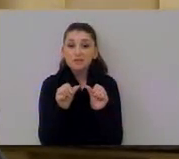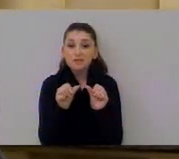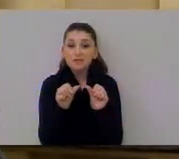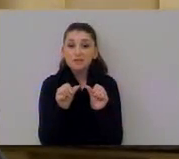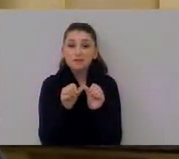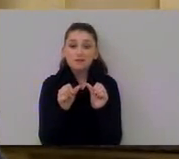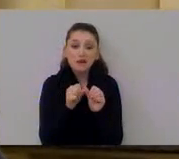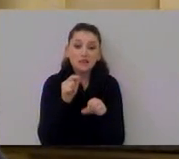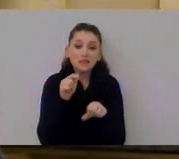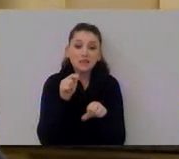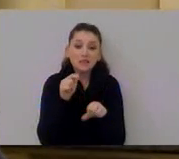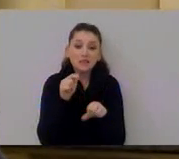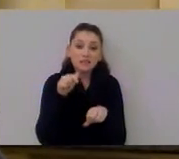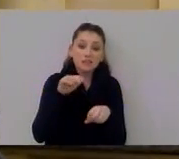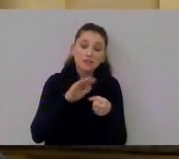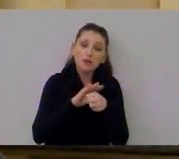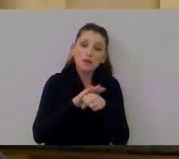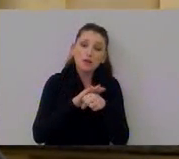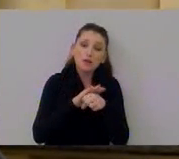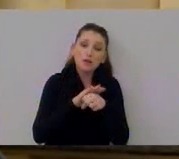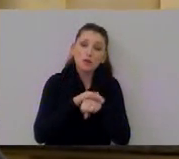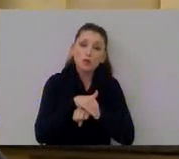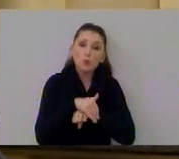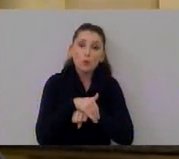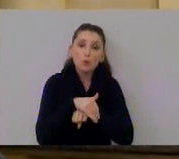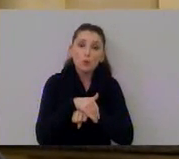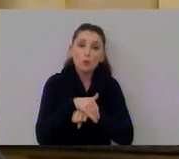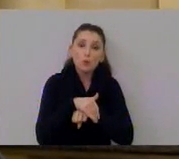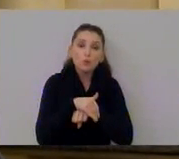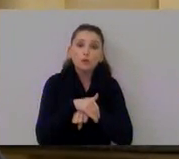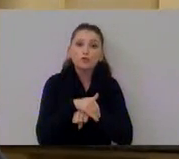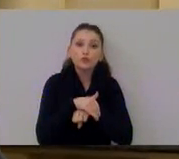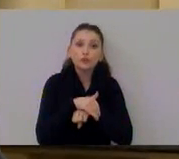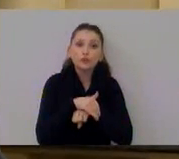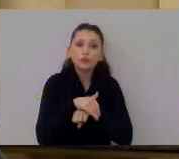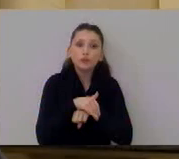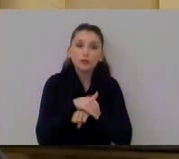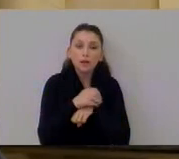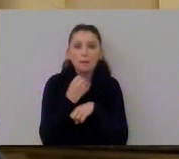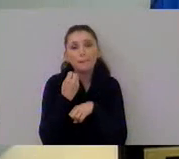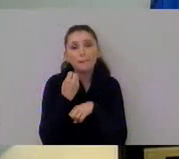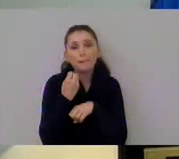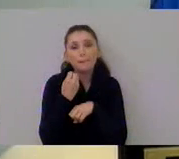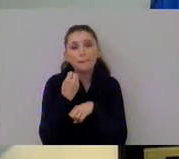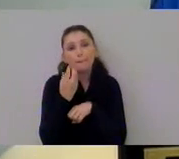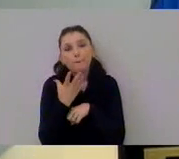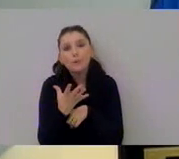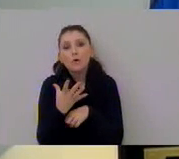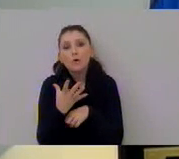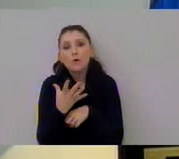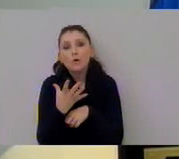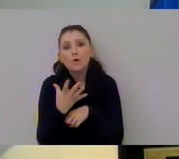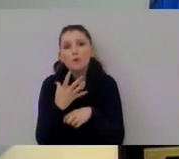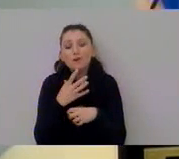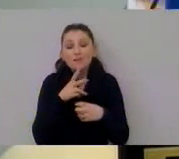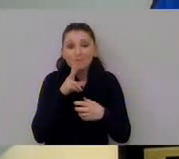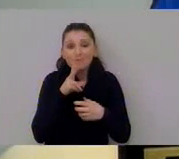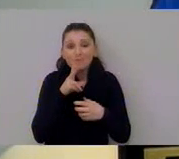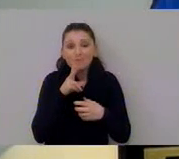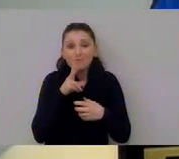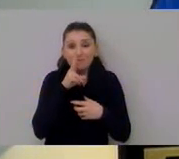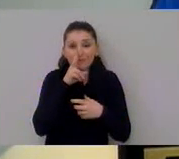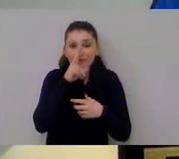que a gente chama que é muito profundo e muito forte, que é